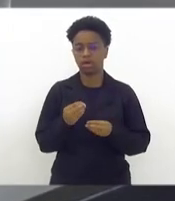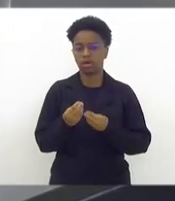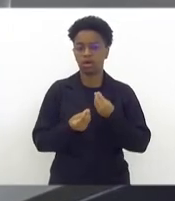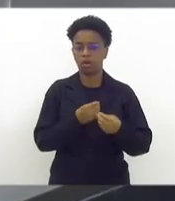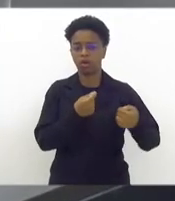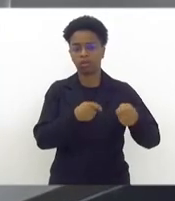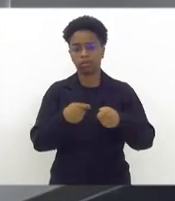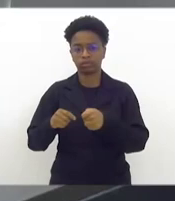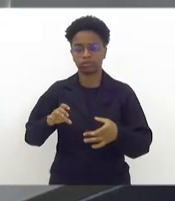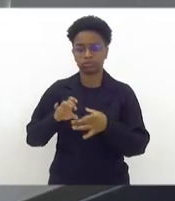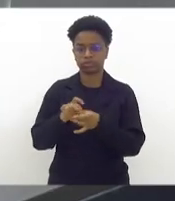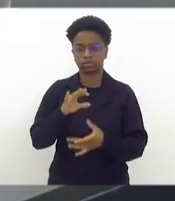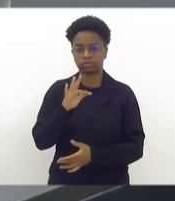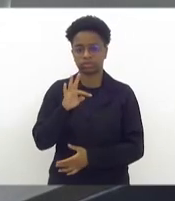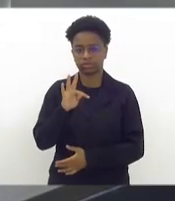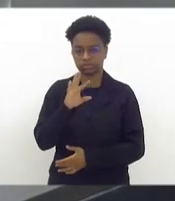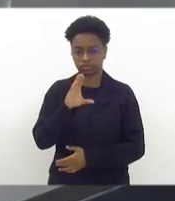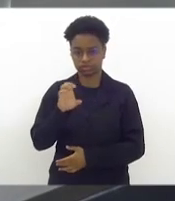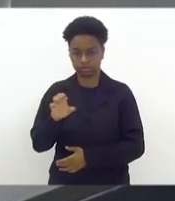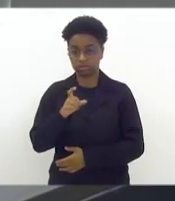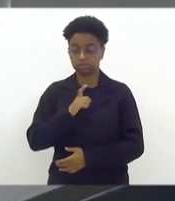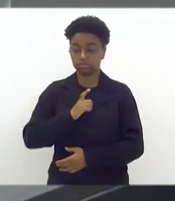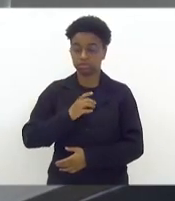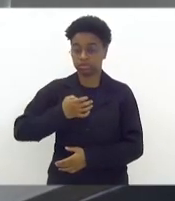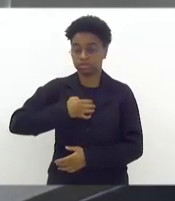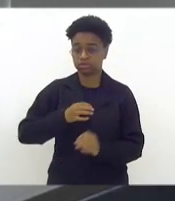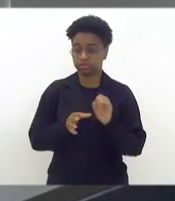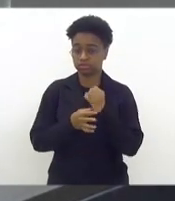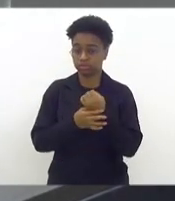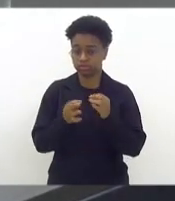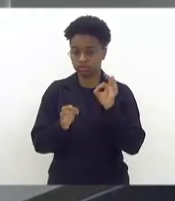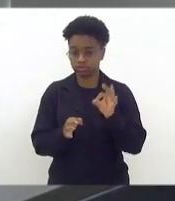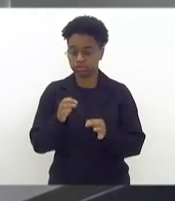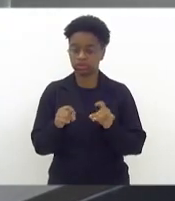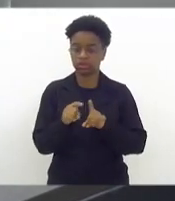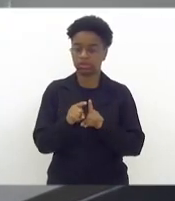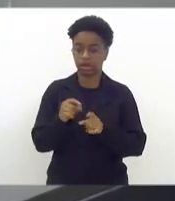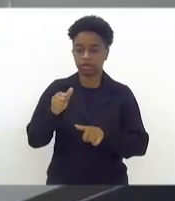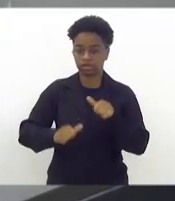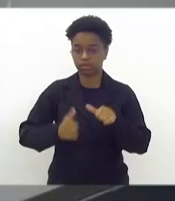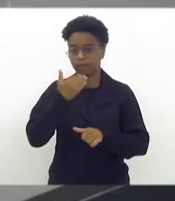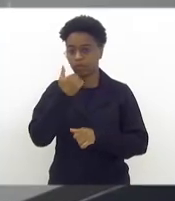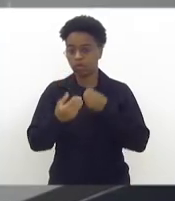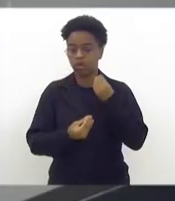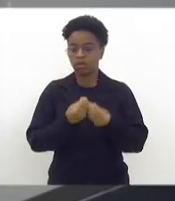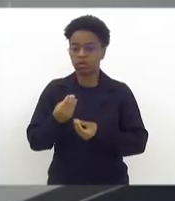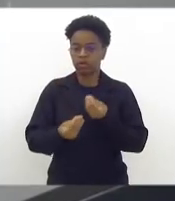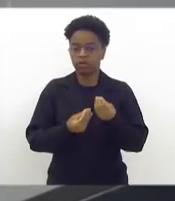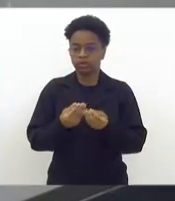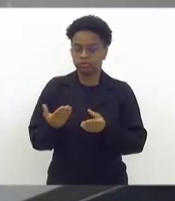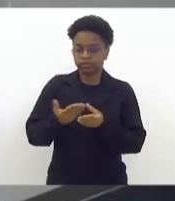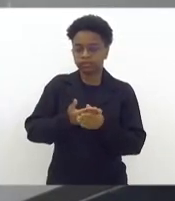demandas junto ao TCE, gera uma segurança jurídica maior, a previsibilidade de que recursos, e aí usa